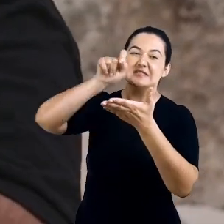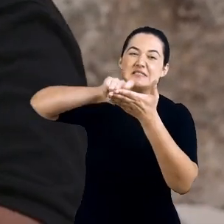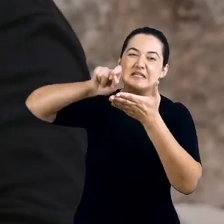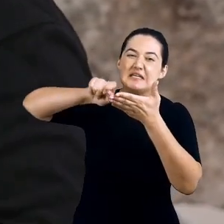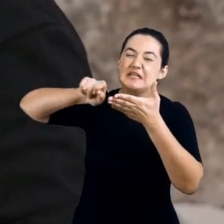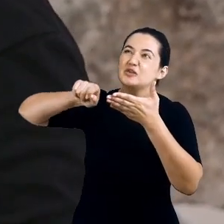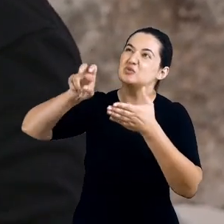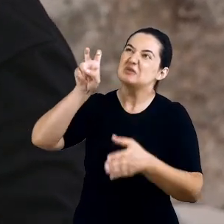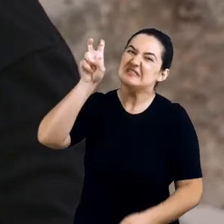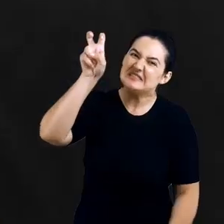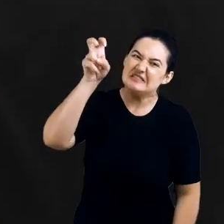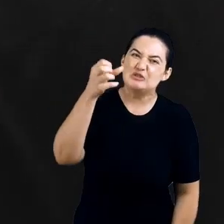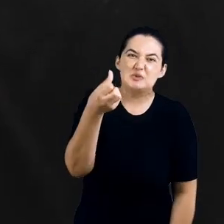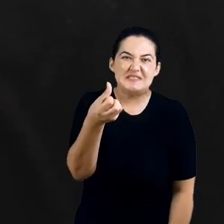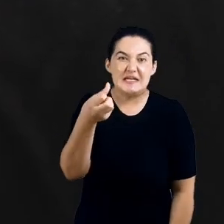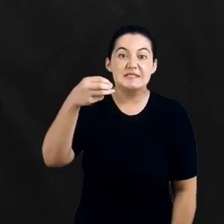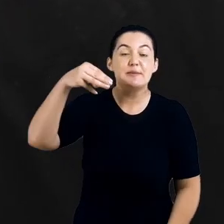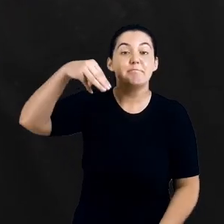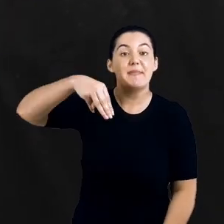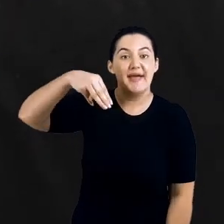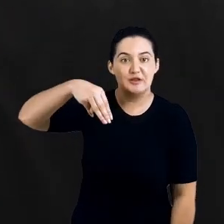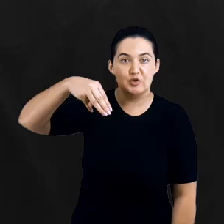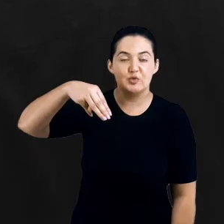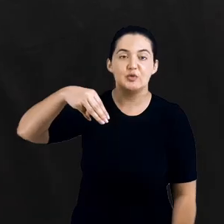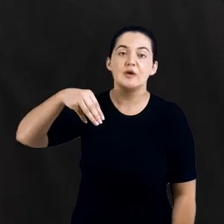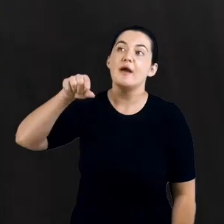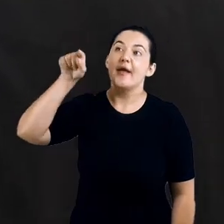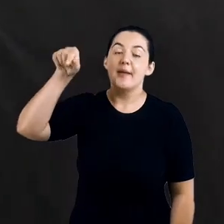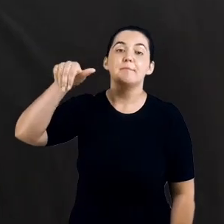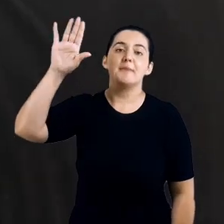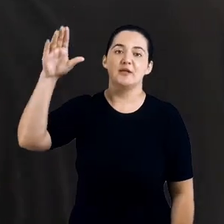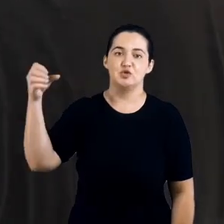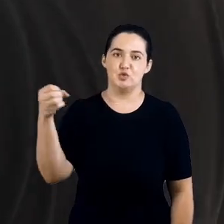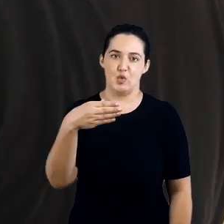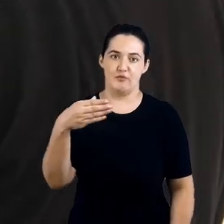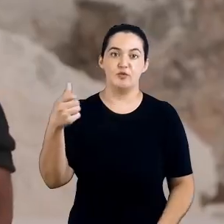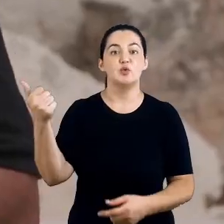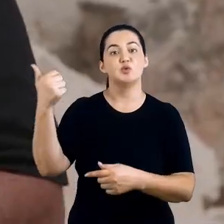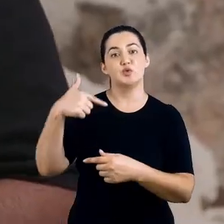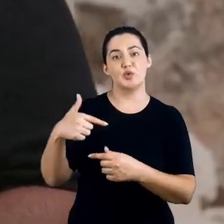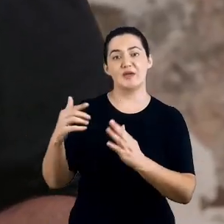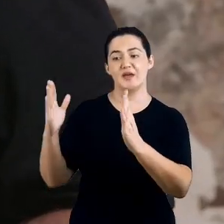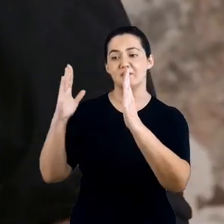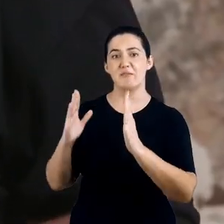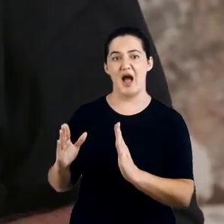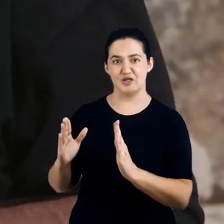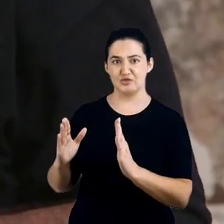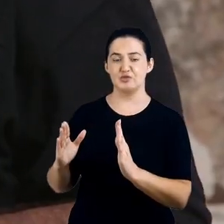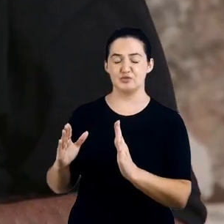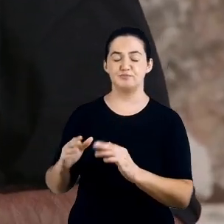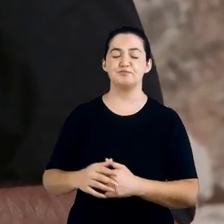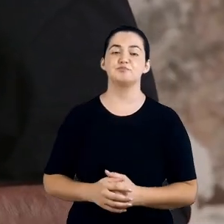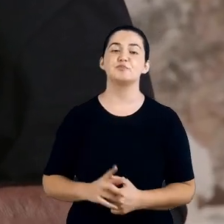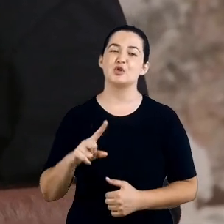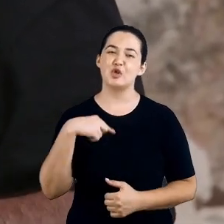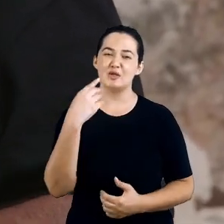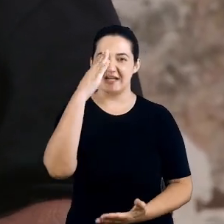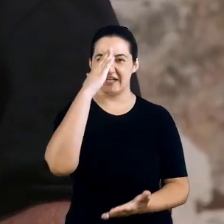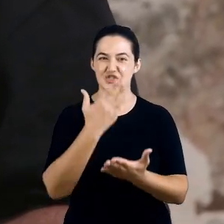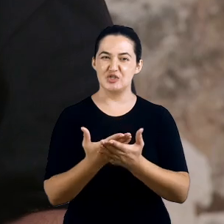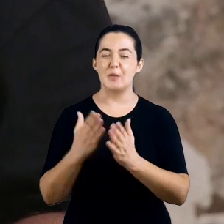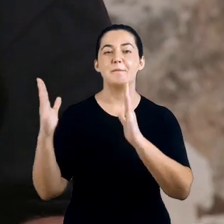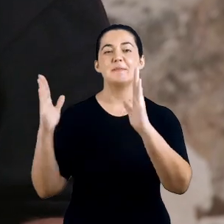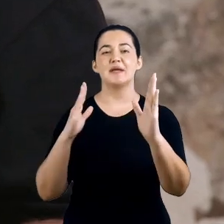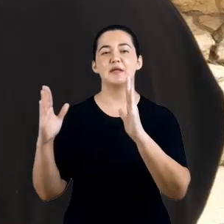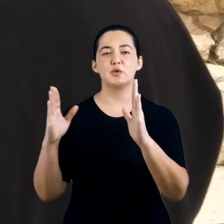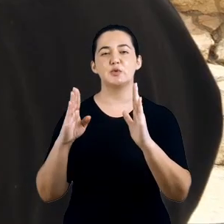inscrição que está a cerca de 5, 6 metros acima de nós, deve ser mais tarde do que o segundo período do templo. Acreditamos que é do